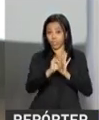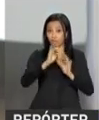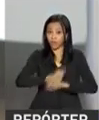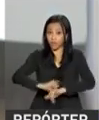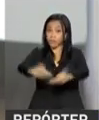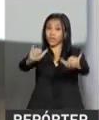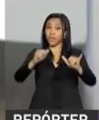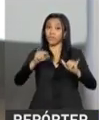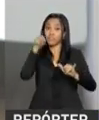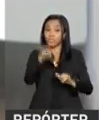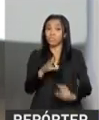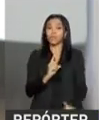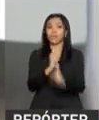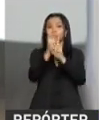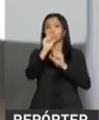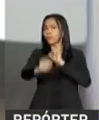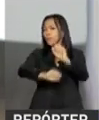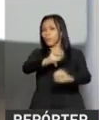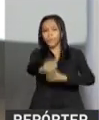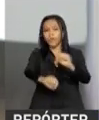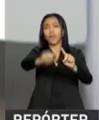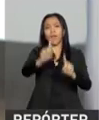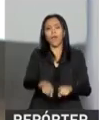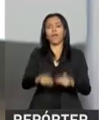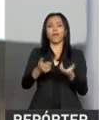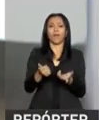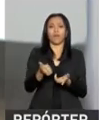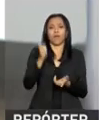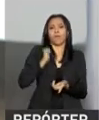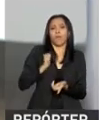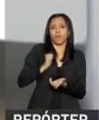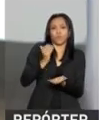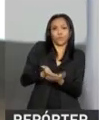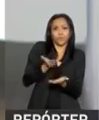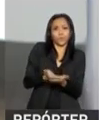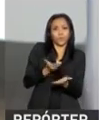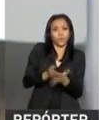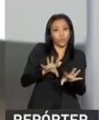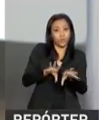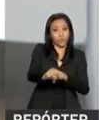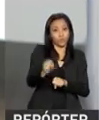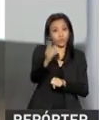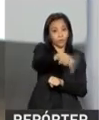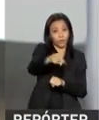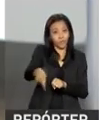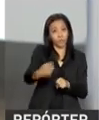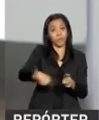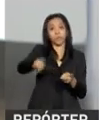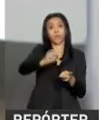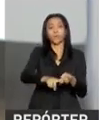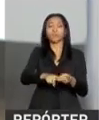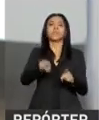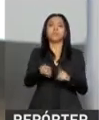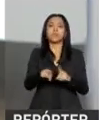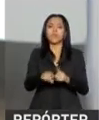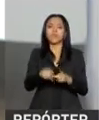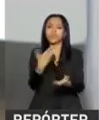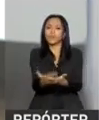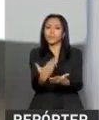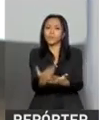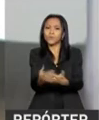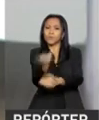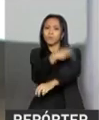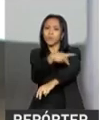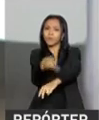solenidade correspondem ao programa de bolsas de iniciação à docência, ao programa de residência pedagógica e